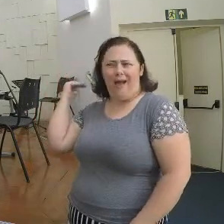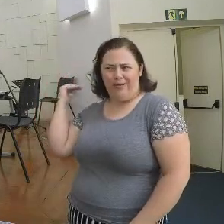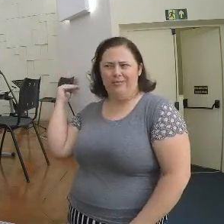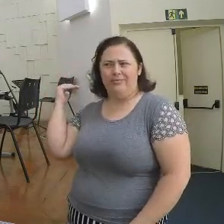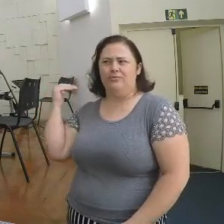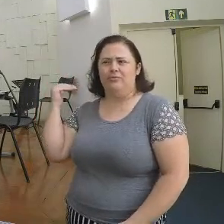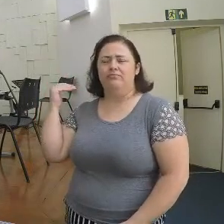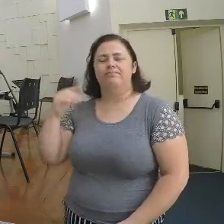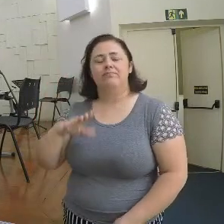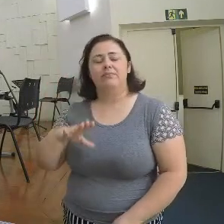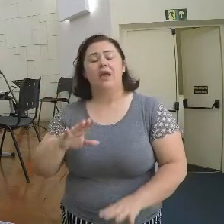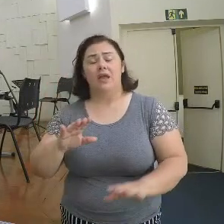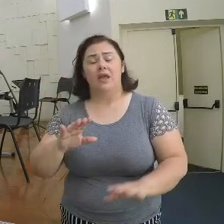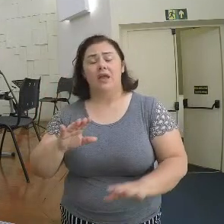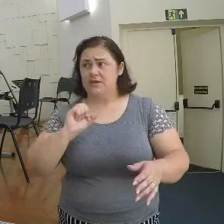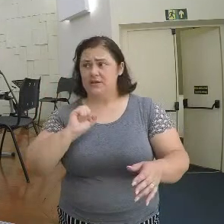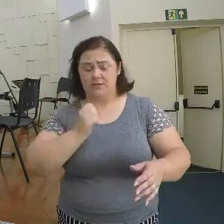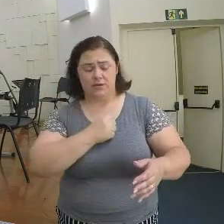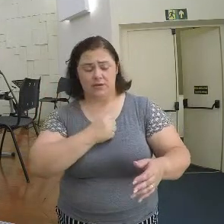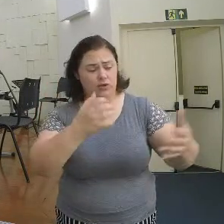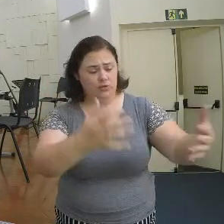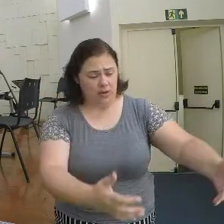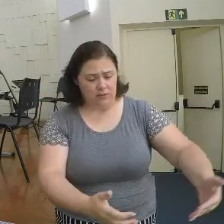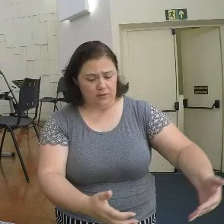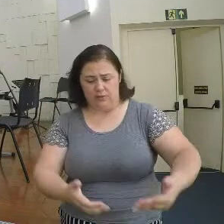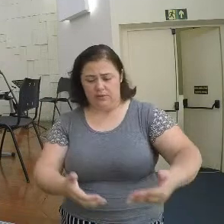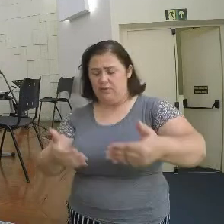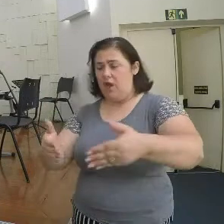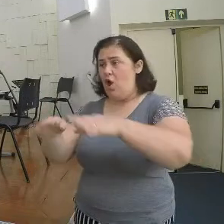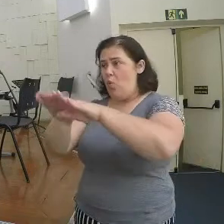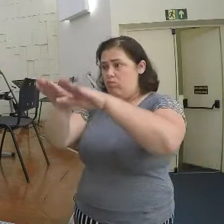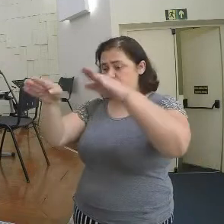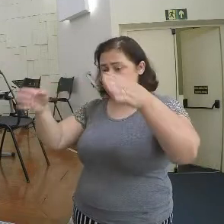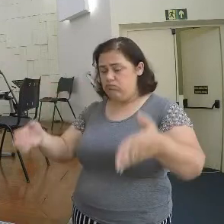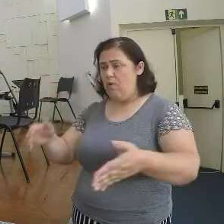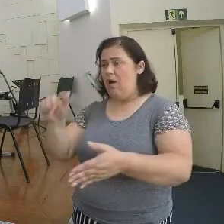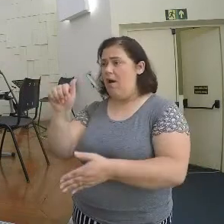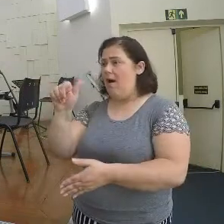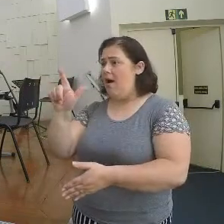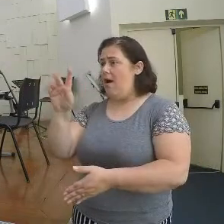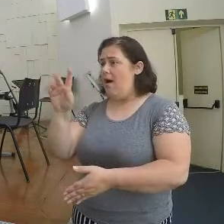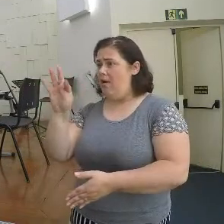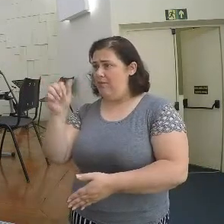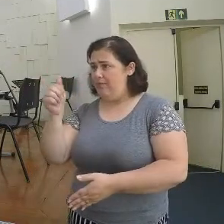sacerdote tomará o cesto da tua mão e o porá diante do altar do Senhor teu